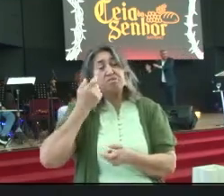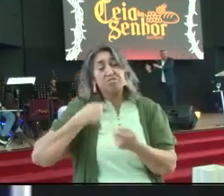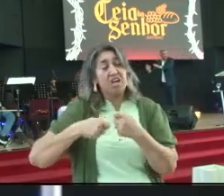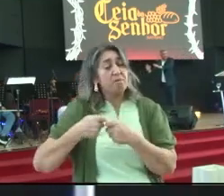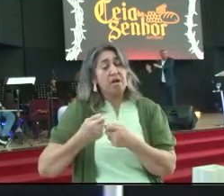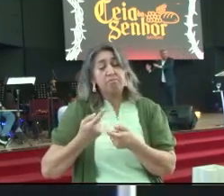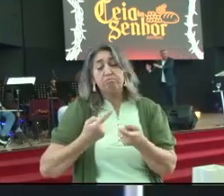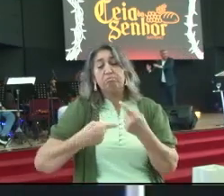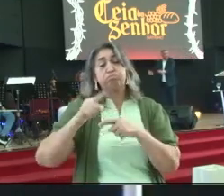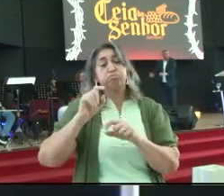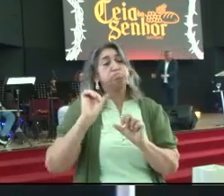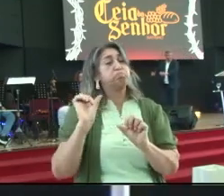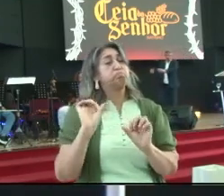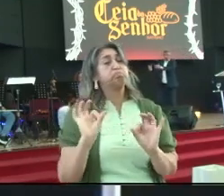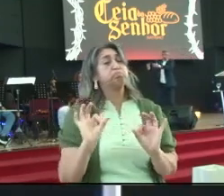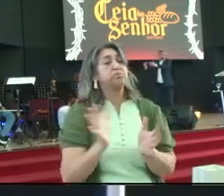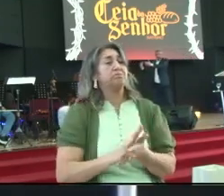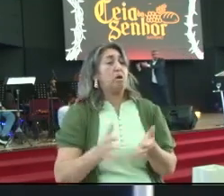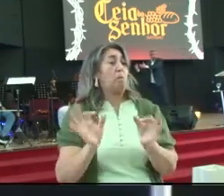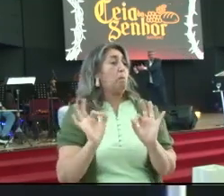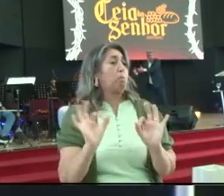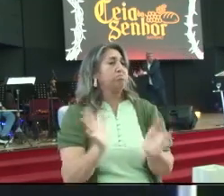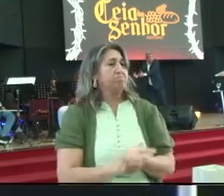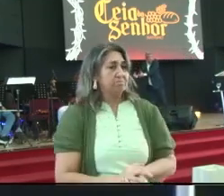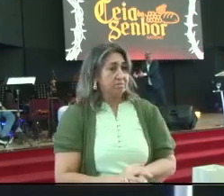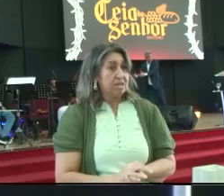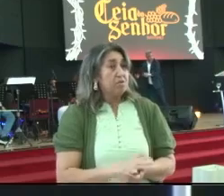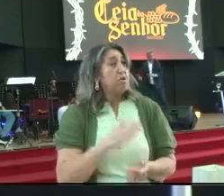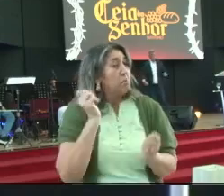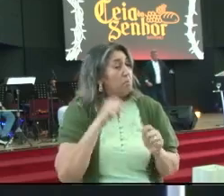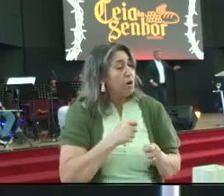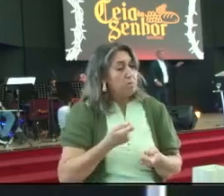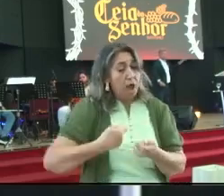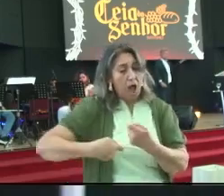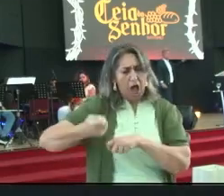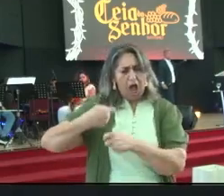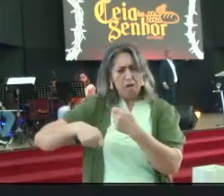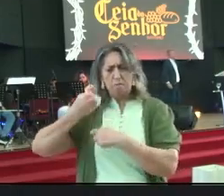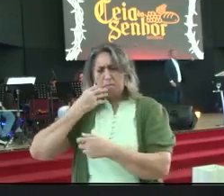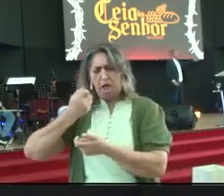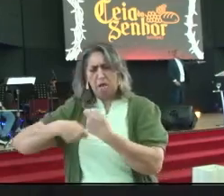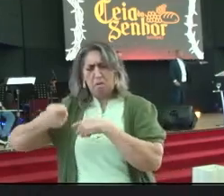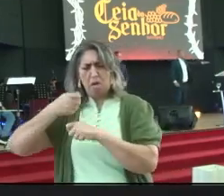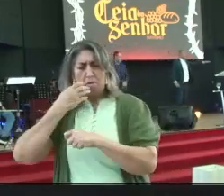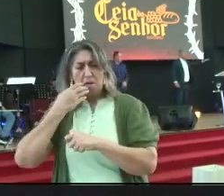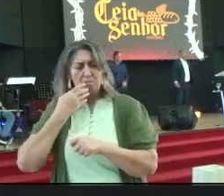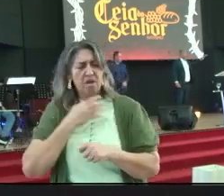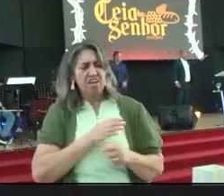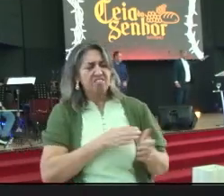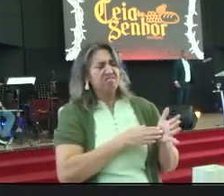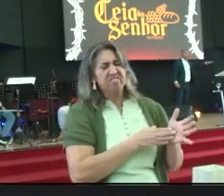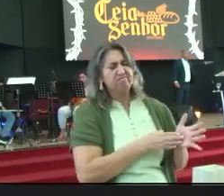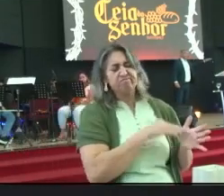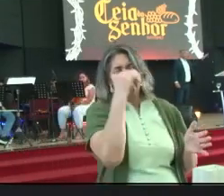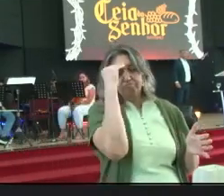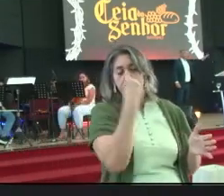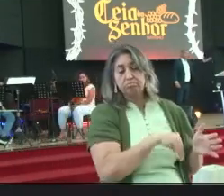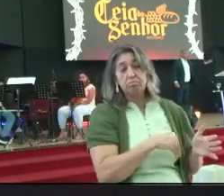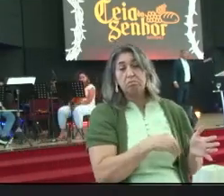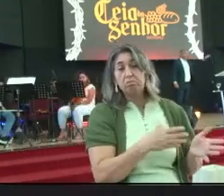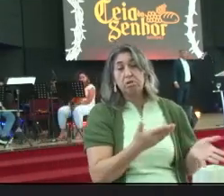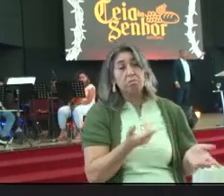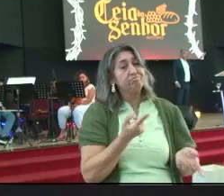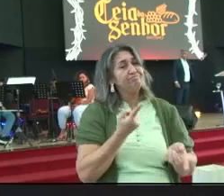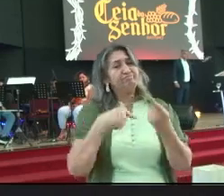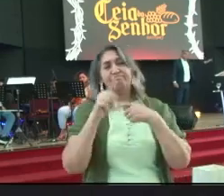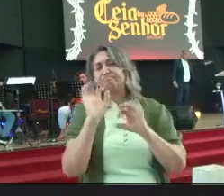vai prosperar. Uma pessoa pode administrar com sabedoria, mas se ela não for fiel, ela